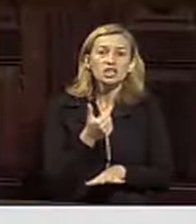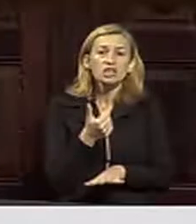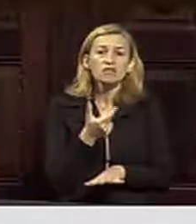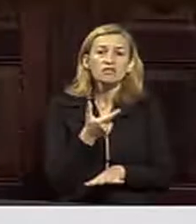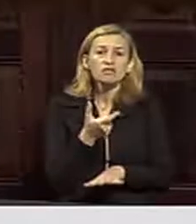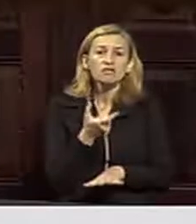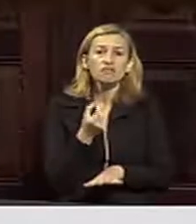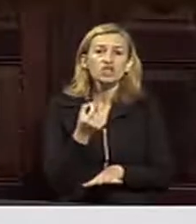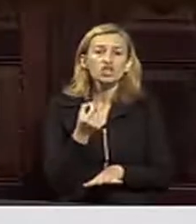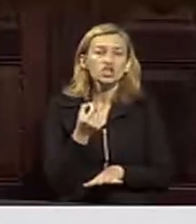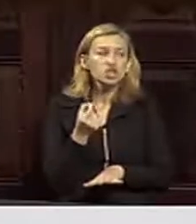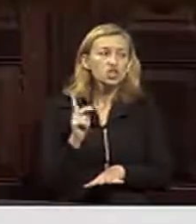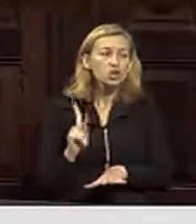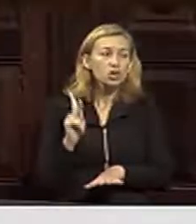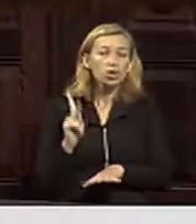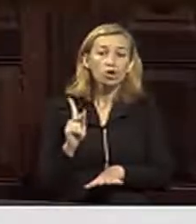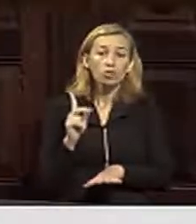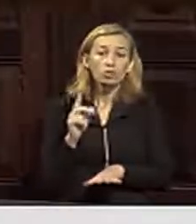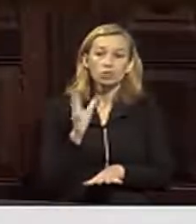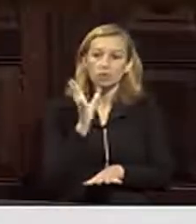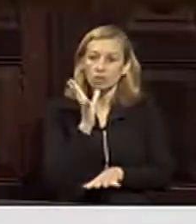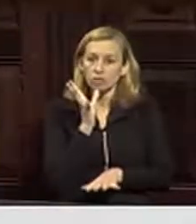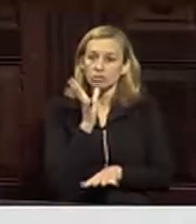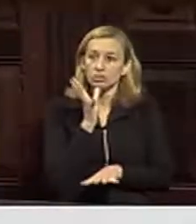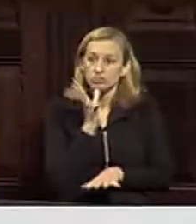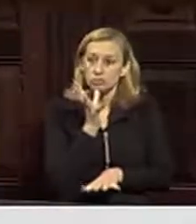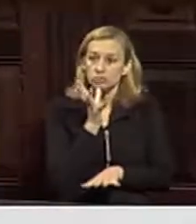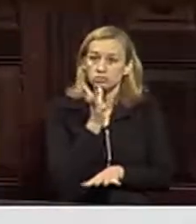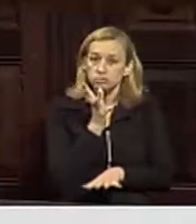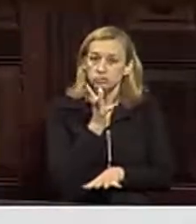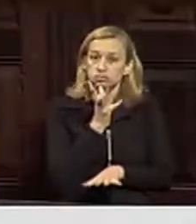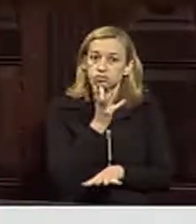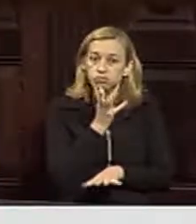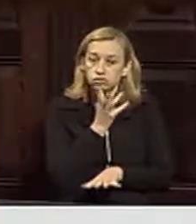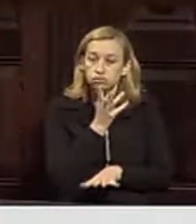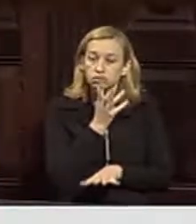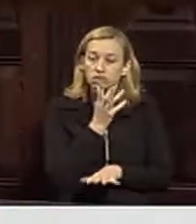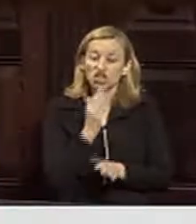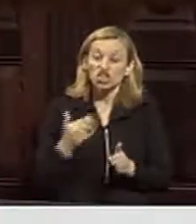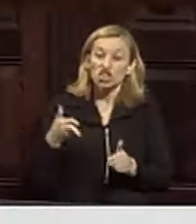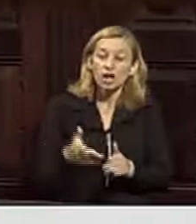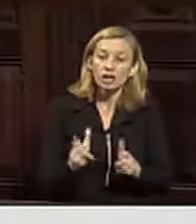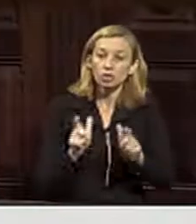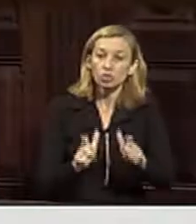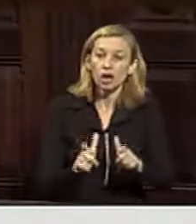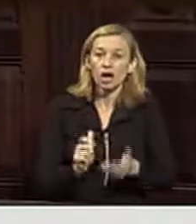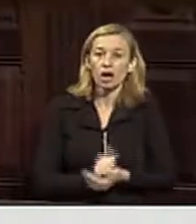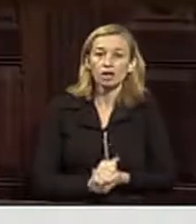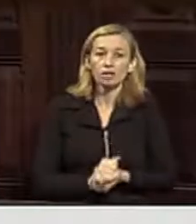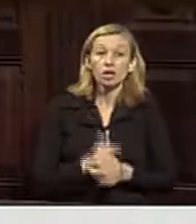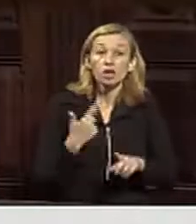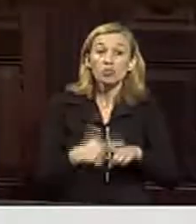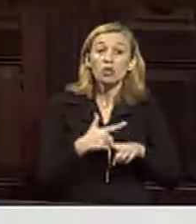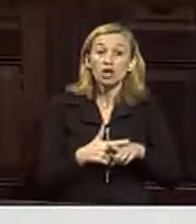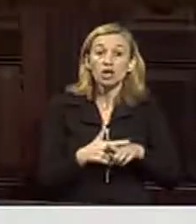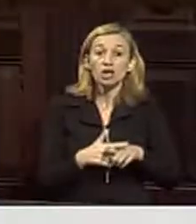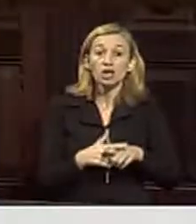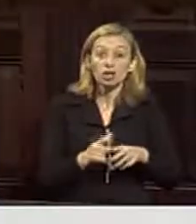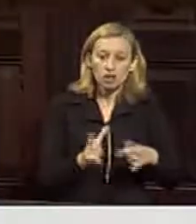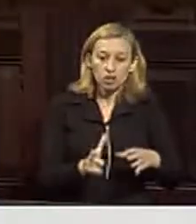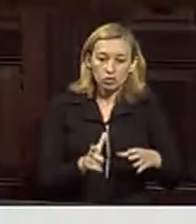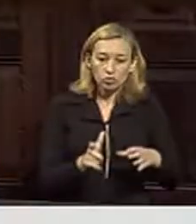quilômetros, porque não tem como passar de 10 quilômetros por hora, deputado Osório, 10 quilômetros por hora. Situação